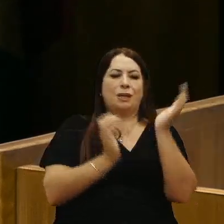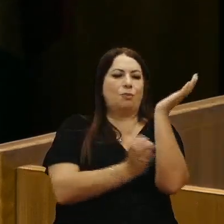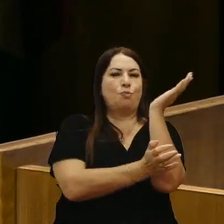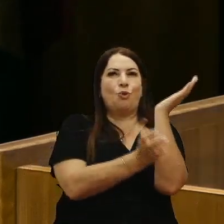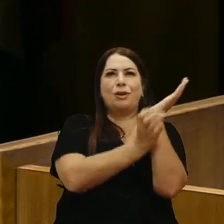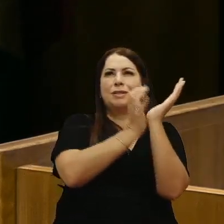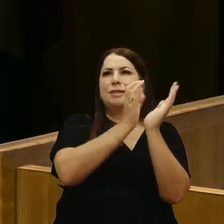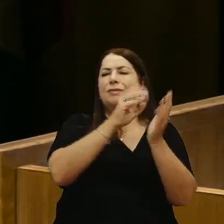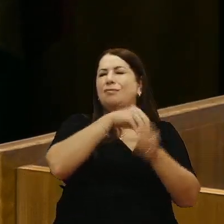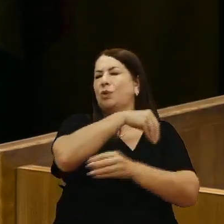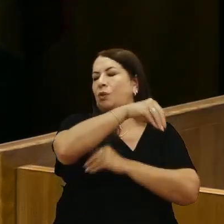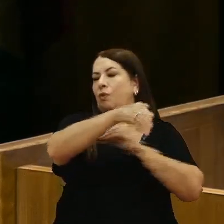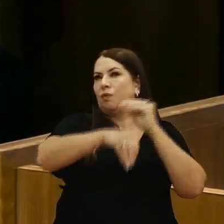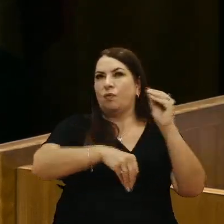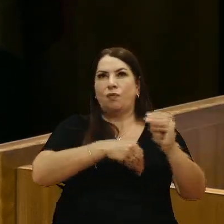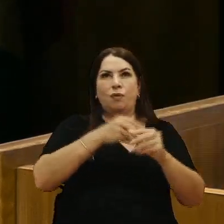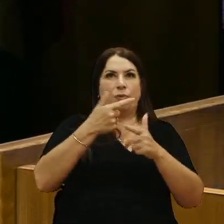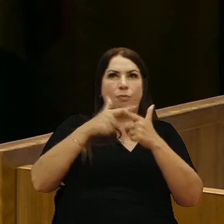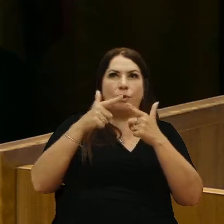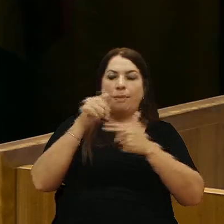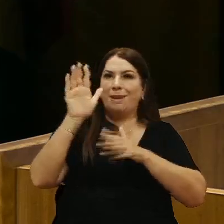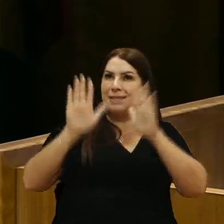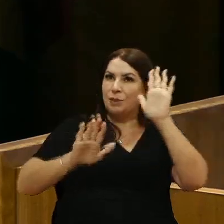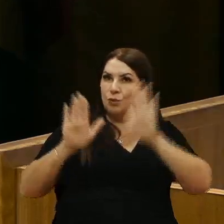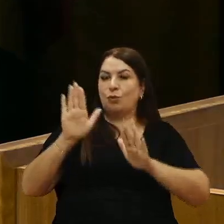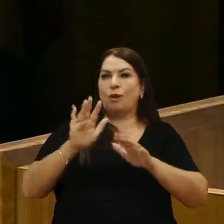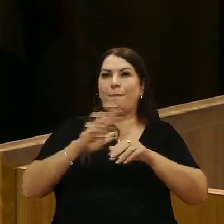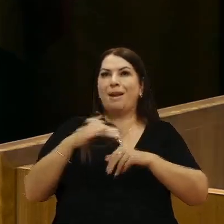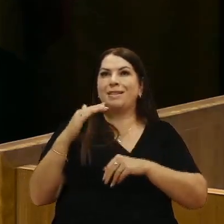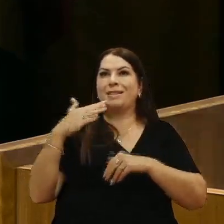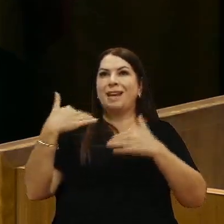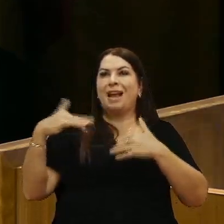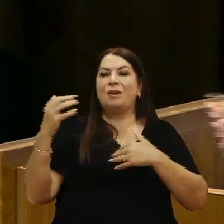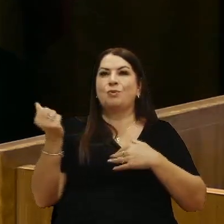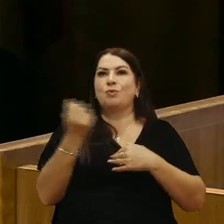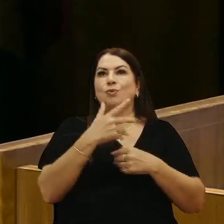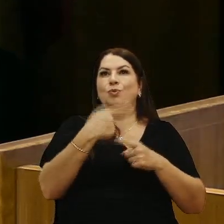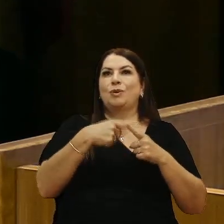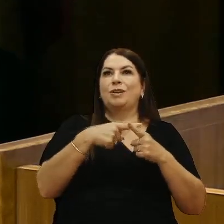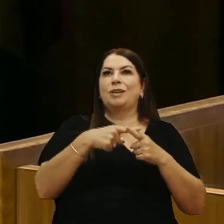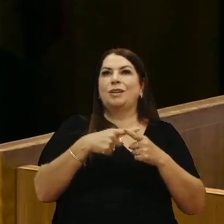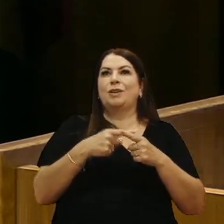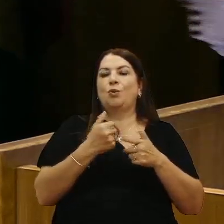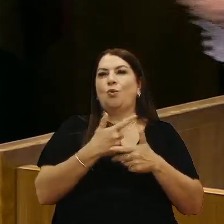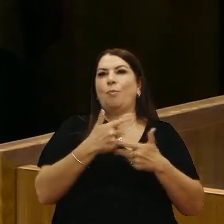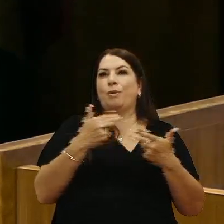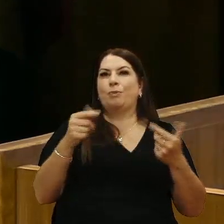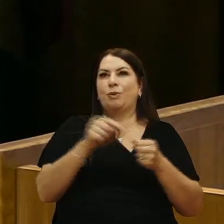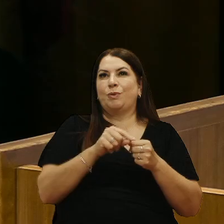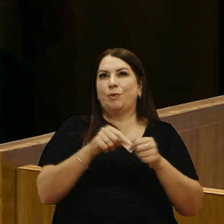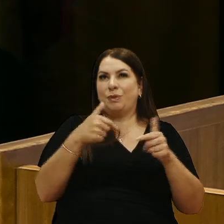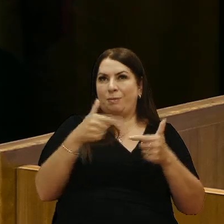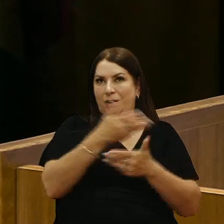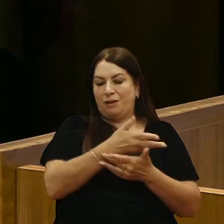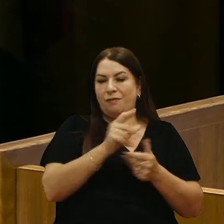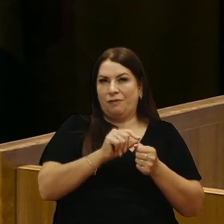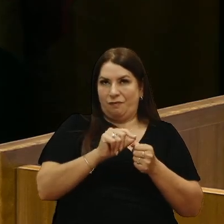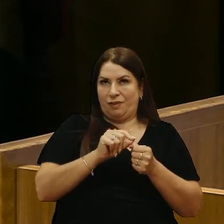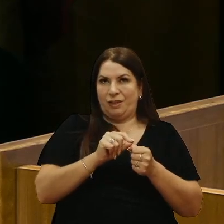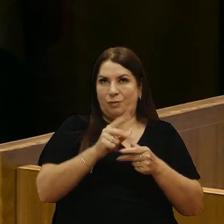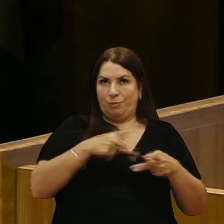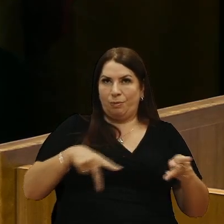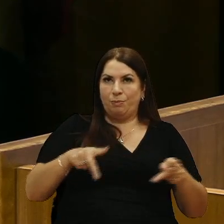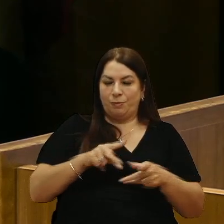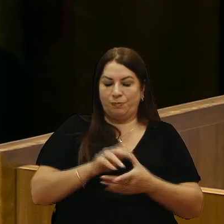que envolve o problema licitatório é mais caro que a compra do bem necessário ou do serviço a ser feito pela